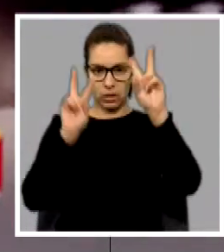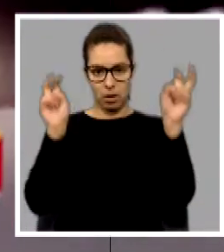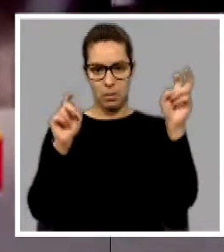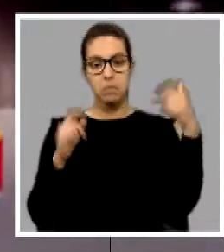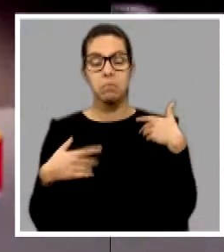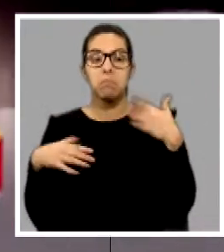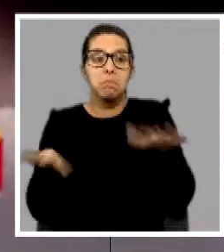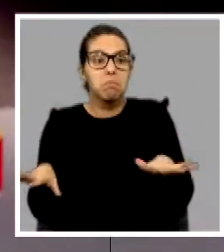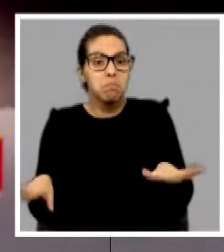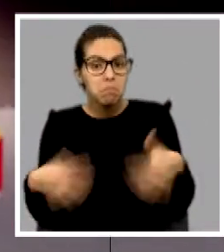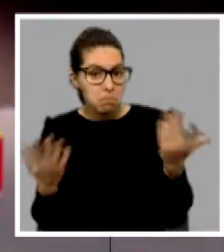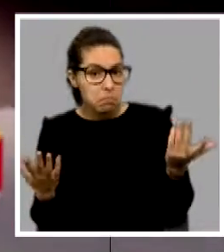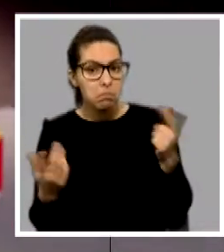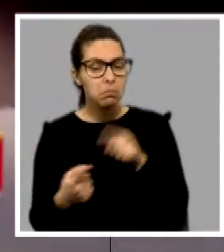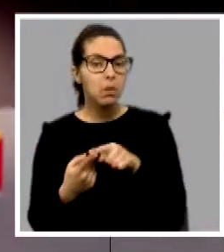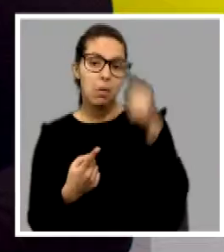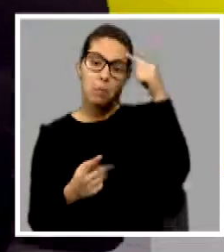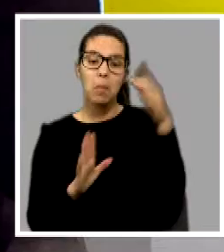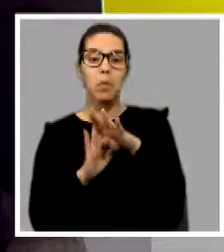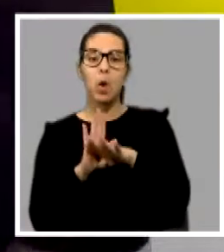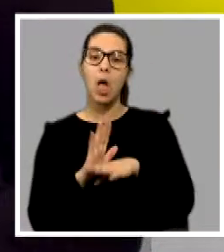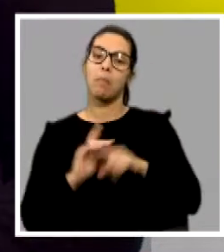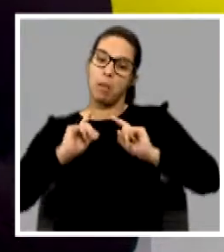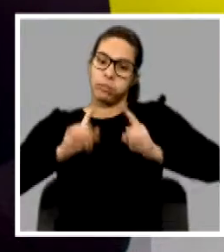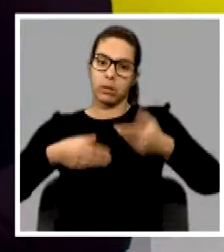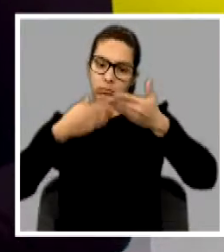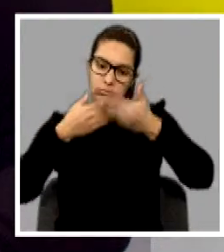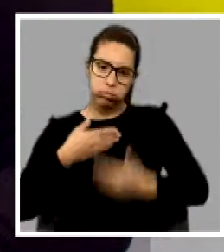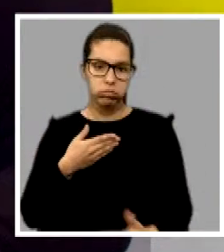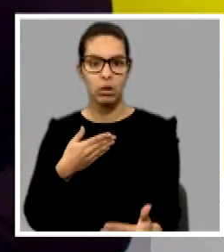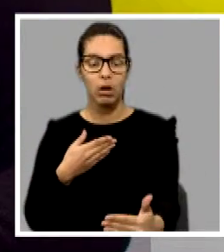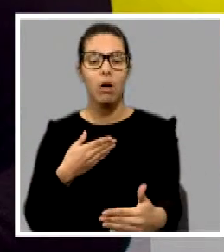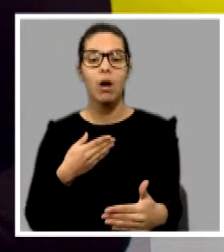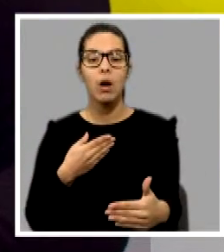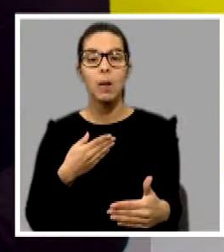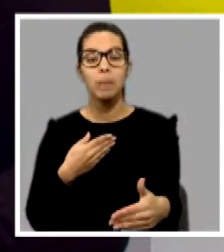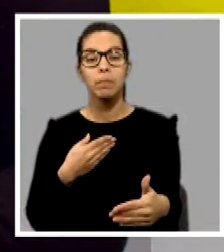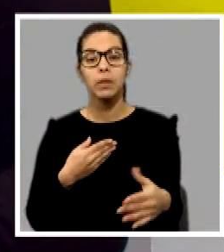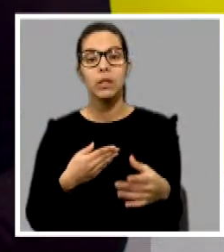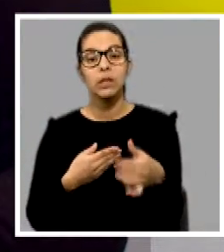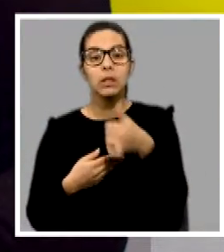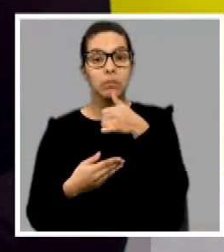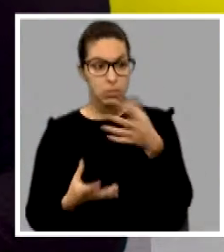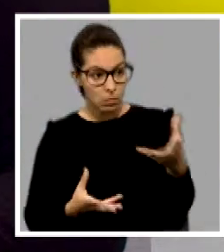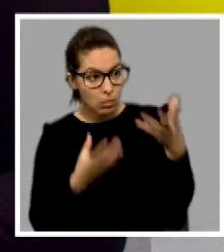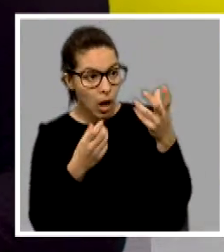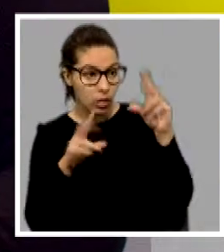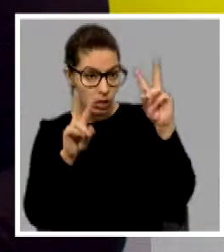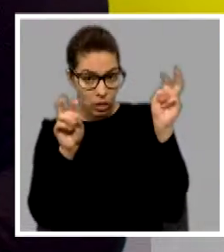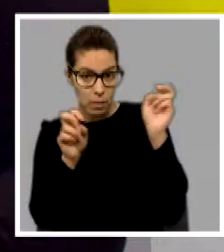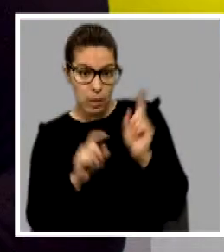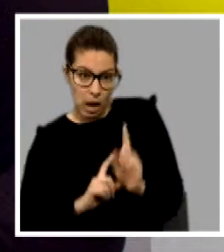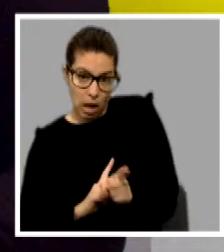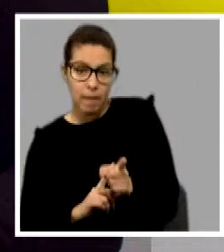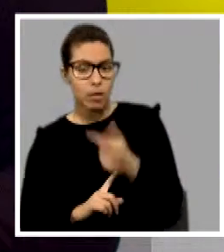sim, e eu pensei, bom, enfim, isto é agora um começo de um programa, este é dois, portanto, vou dizer, se